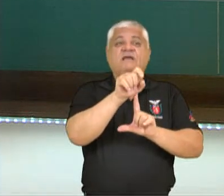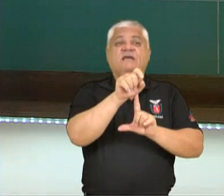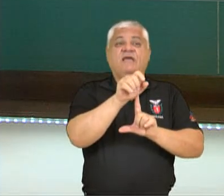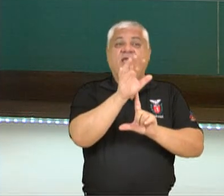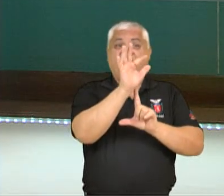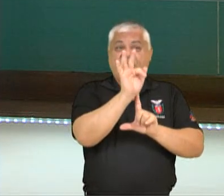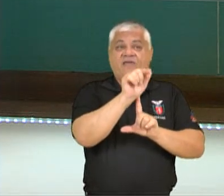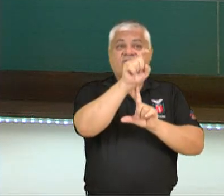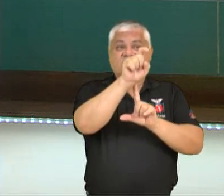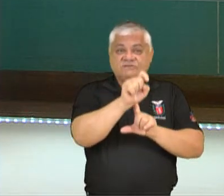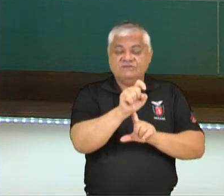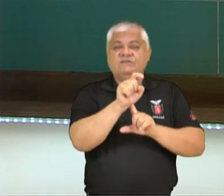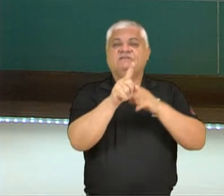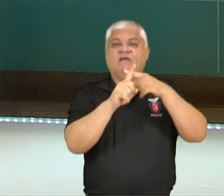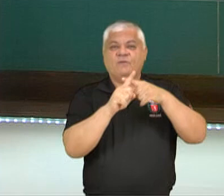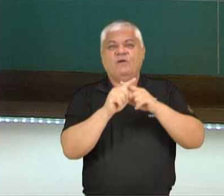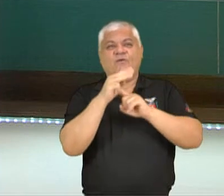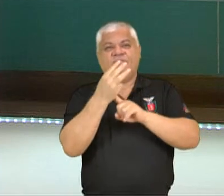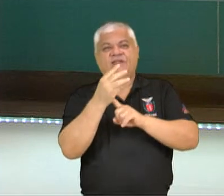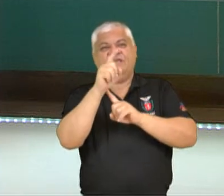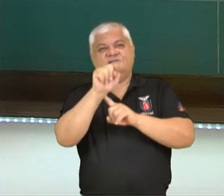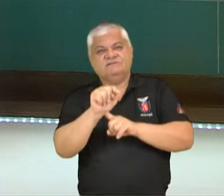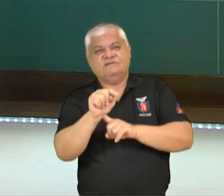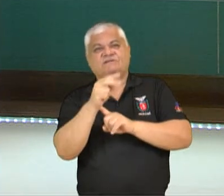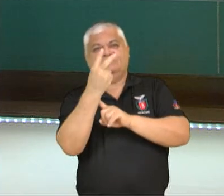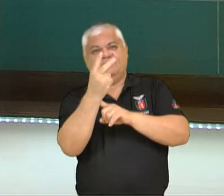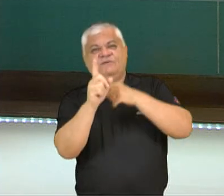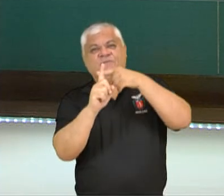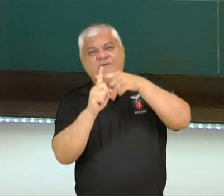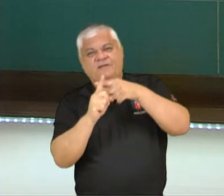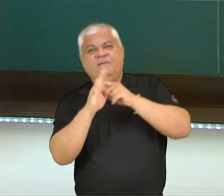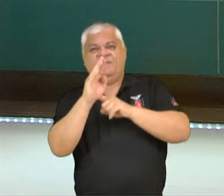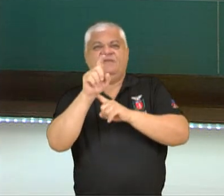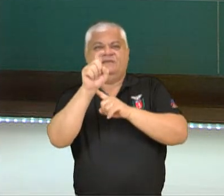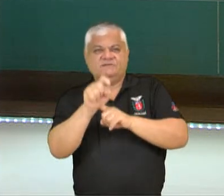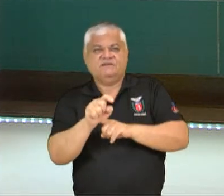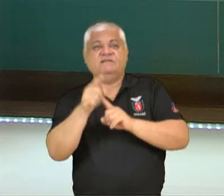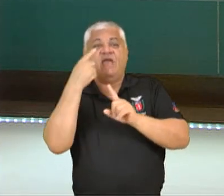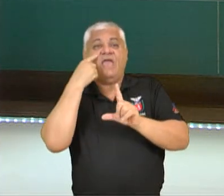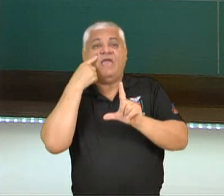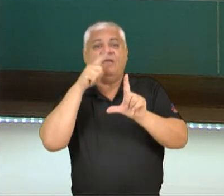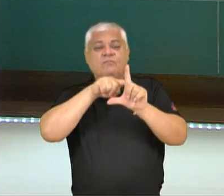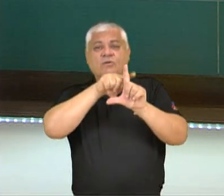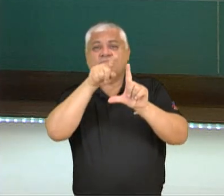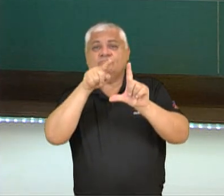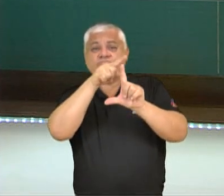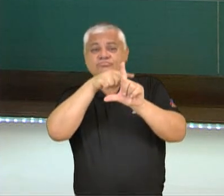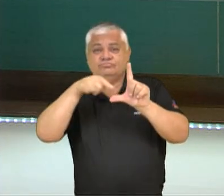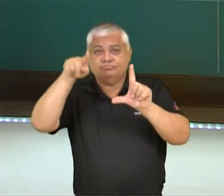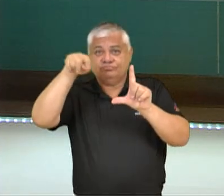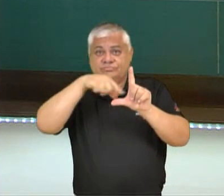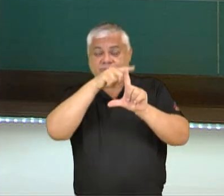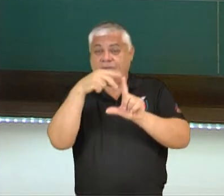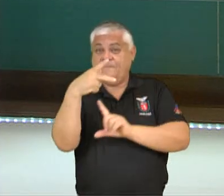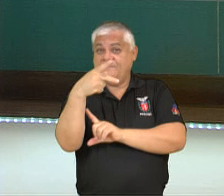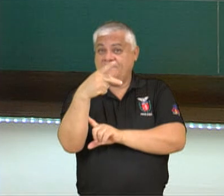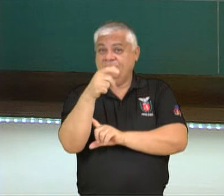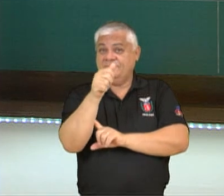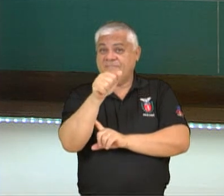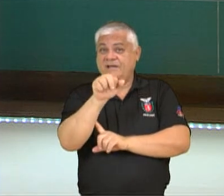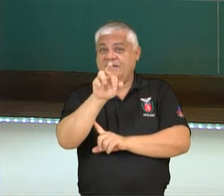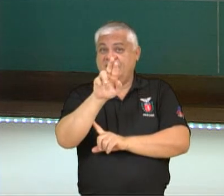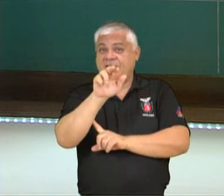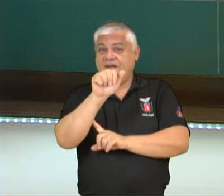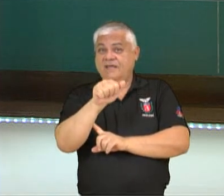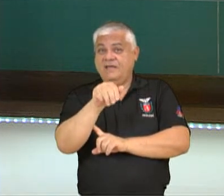ao quadrado mais bx mais zero, sendo a diferente de zero, é uma curva que vocês já sabem que é uma parábola. Retomando aqui a